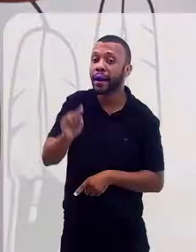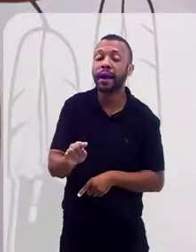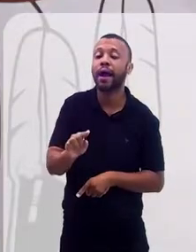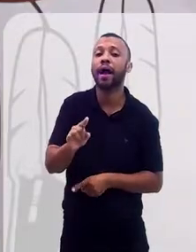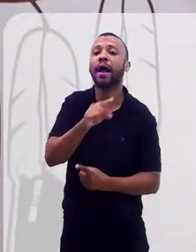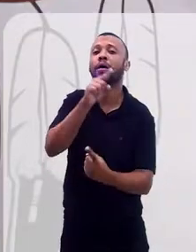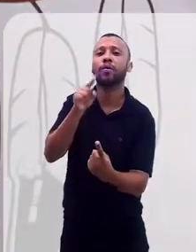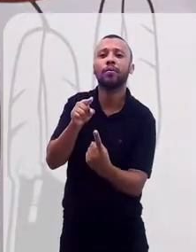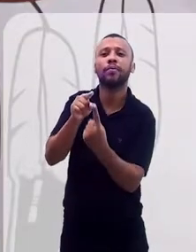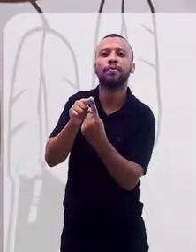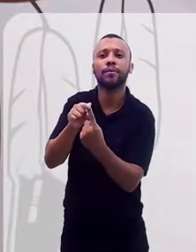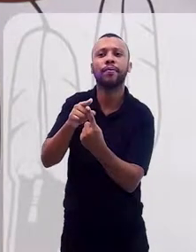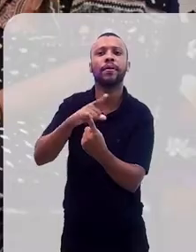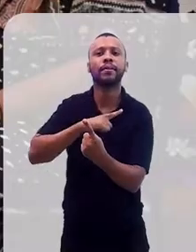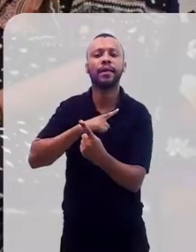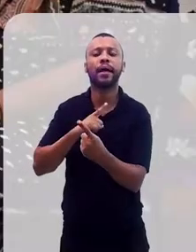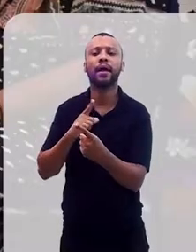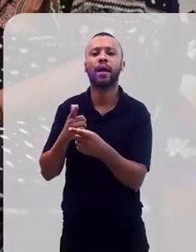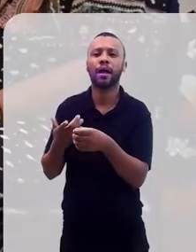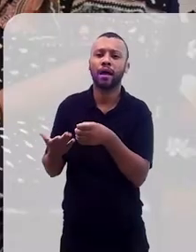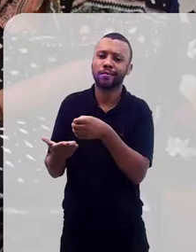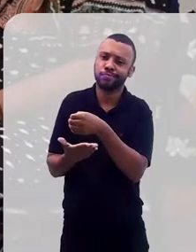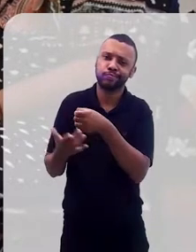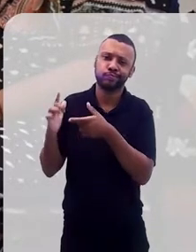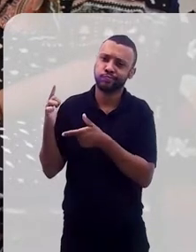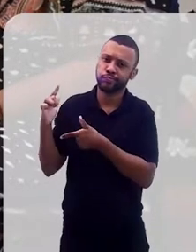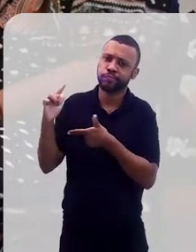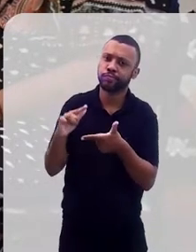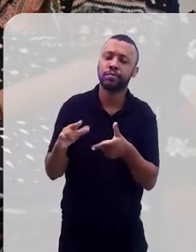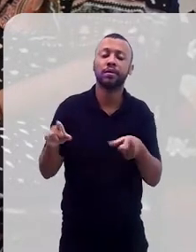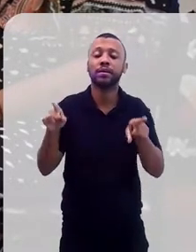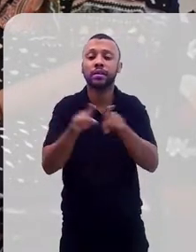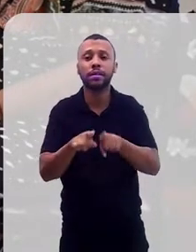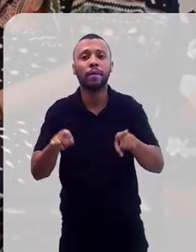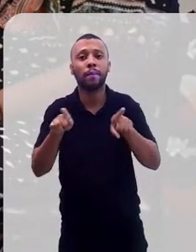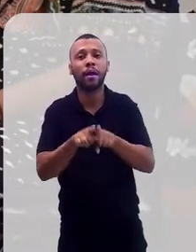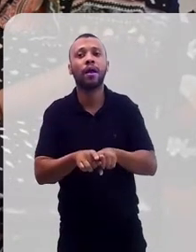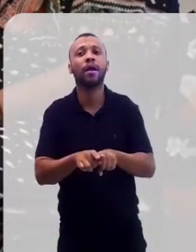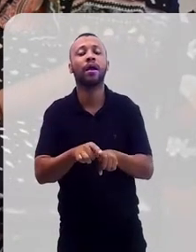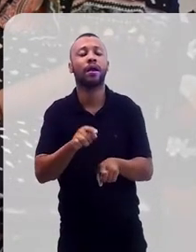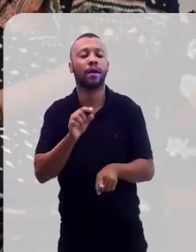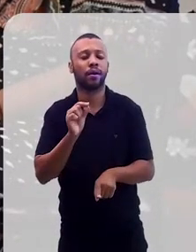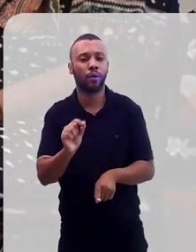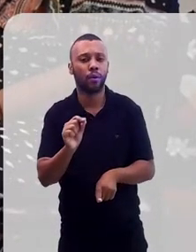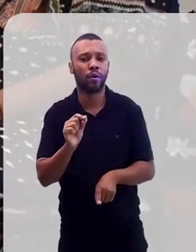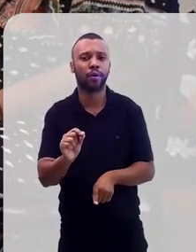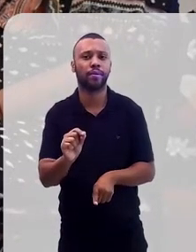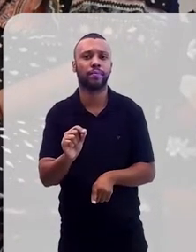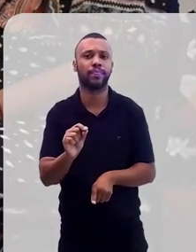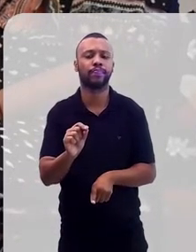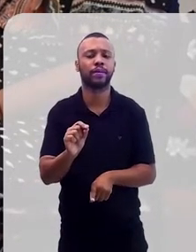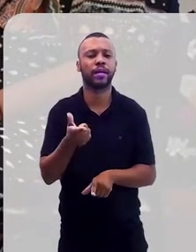maracá para a sua incorporação e também para se.